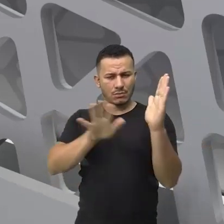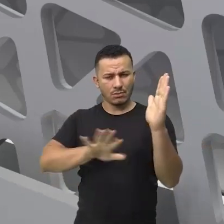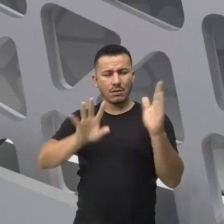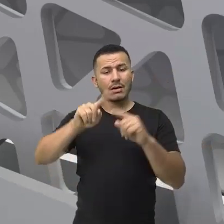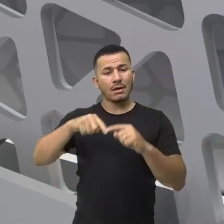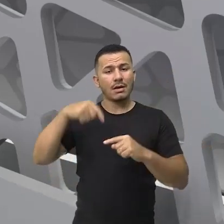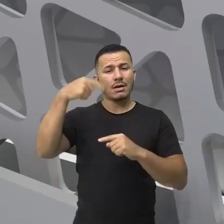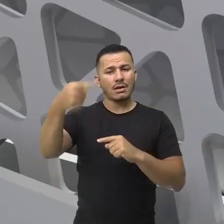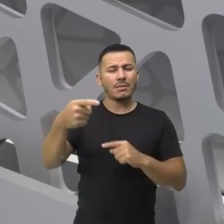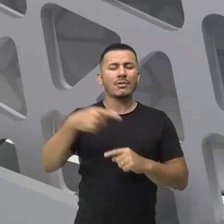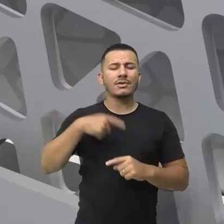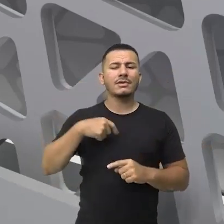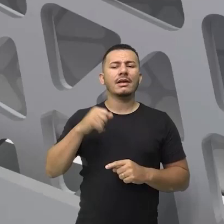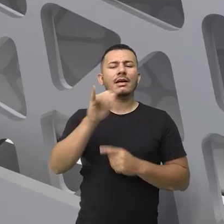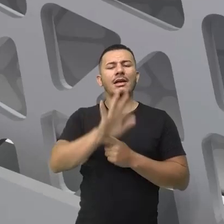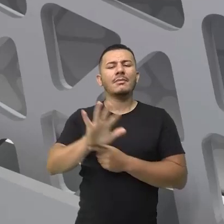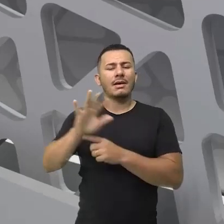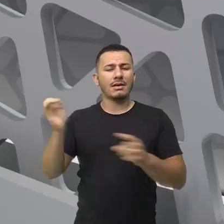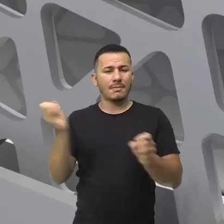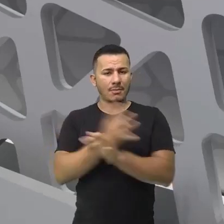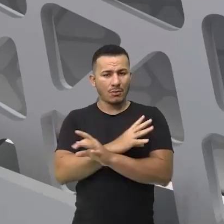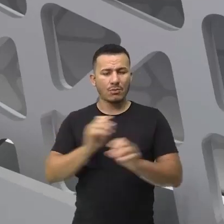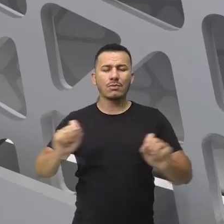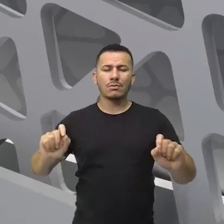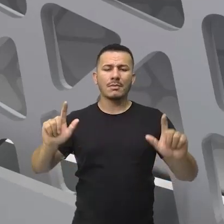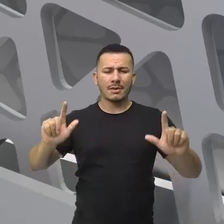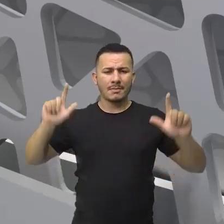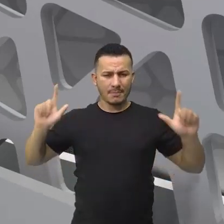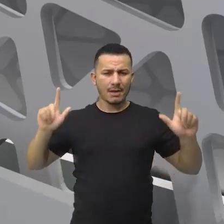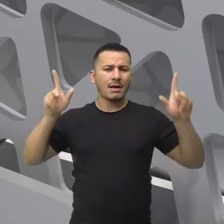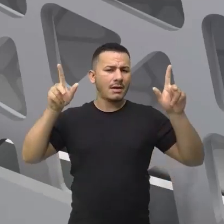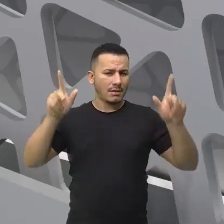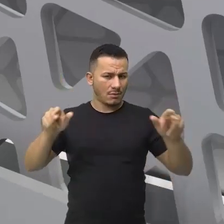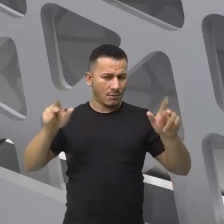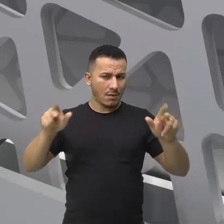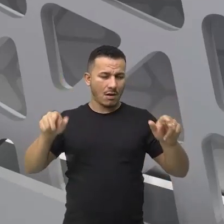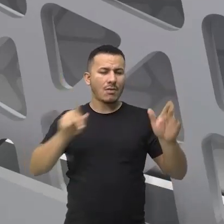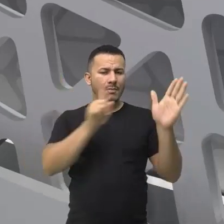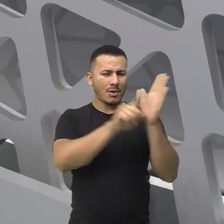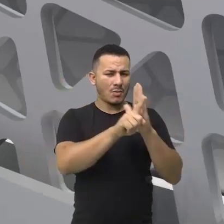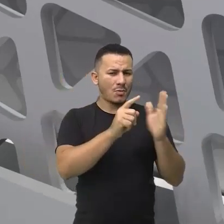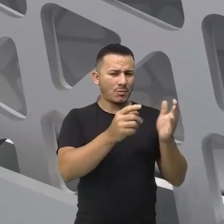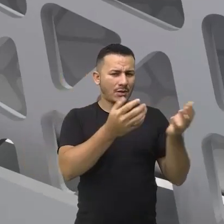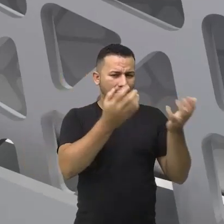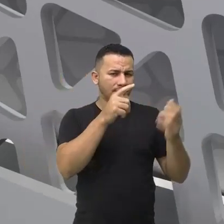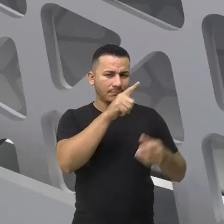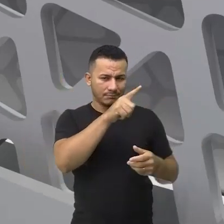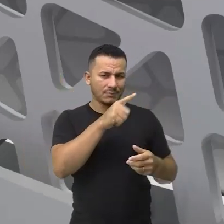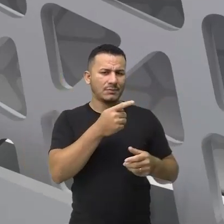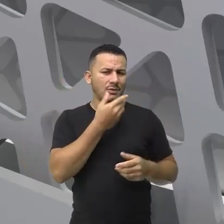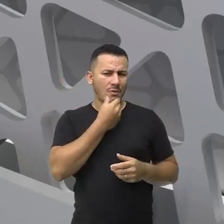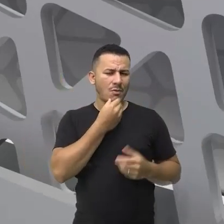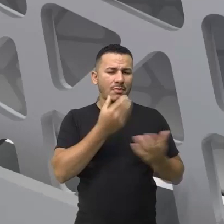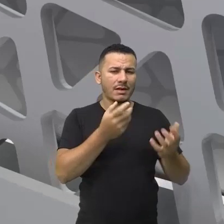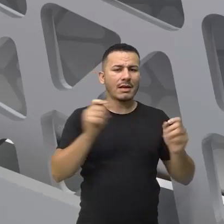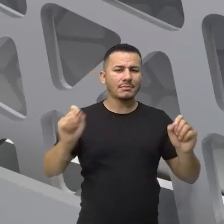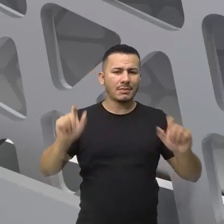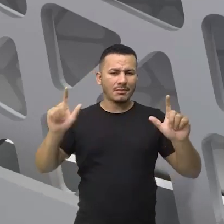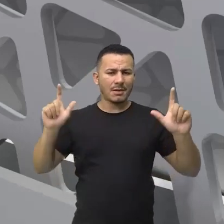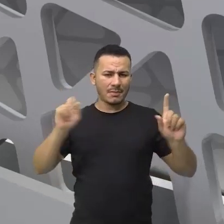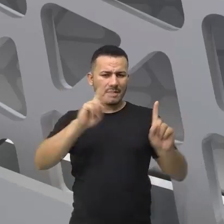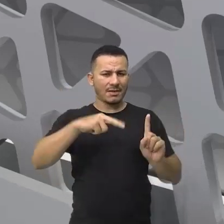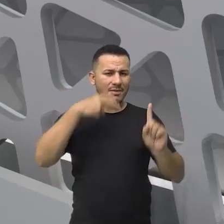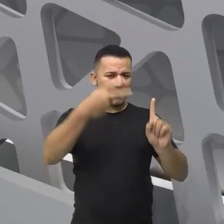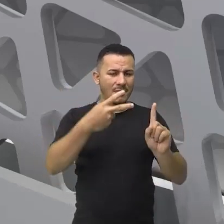da transformação. E agora, pessoal, é só a gente localizar os pontos na figura e aí depois disso nós vamos ter a figura